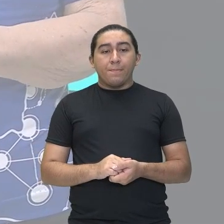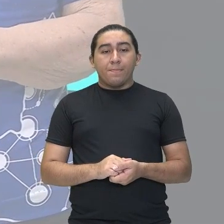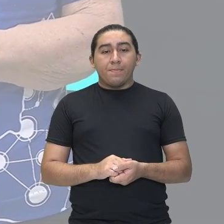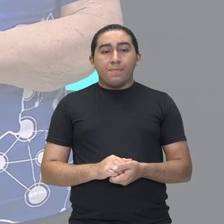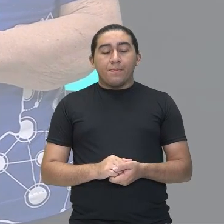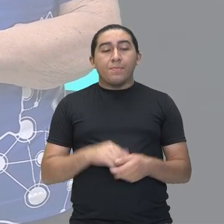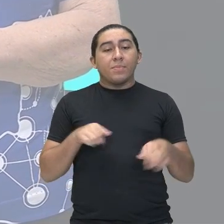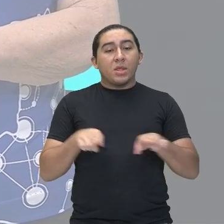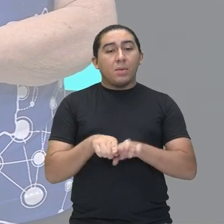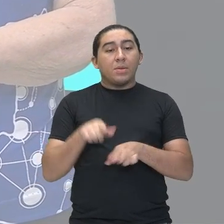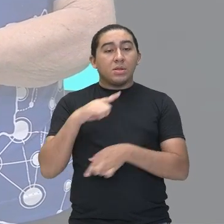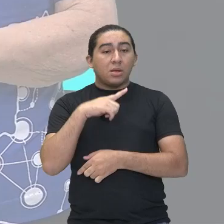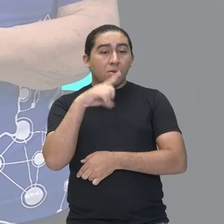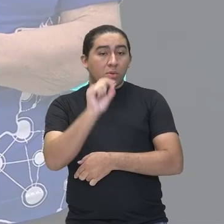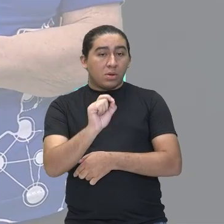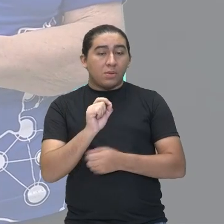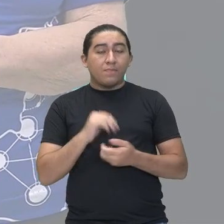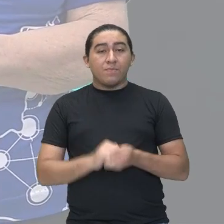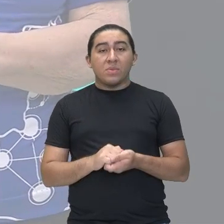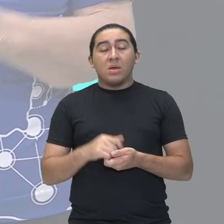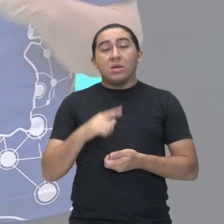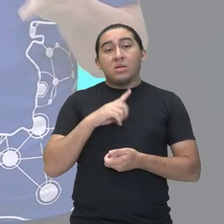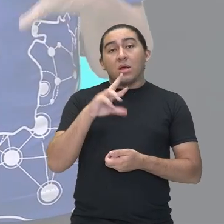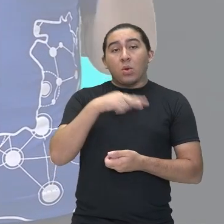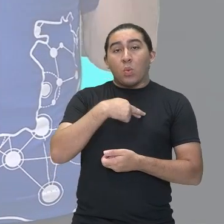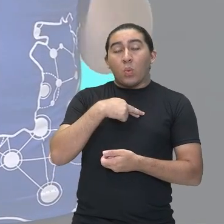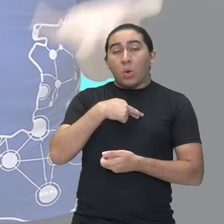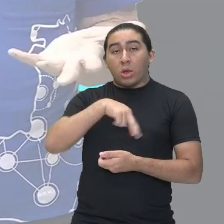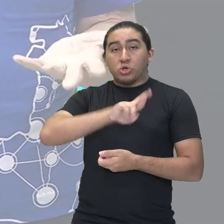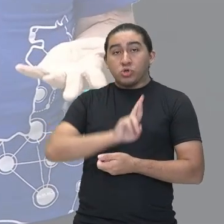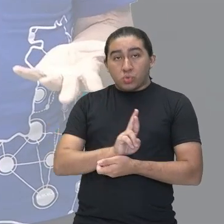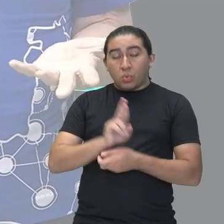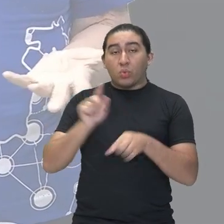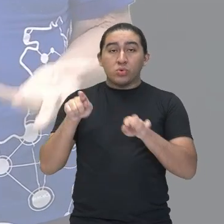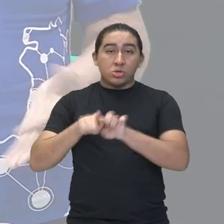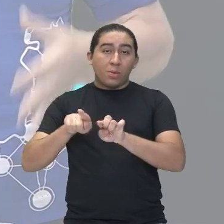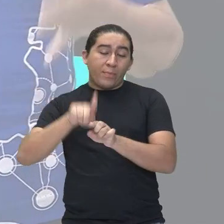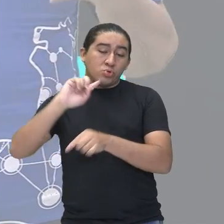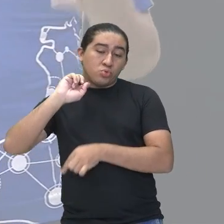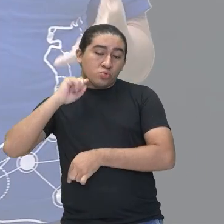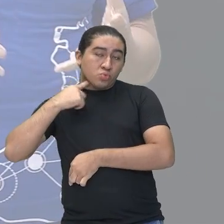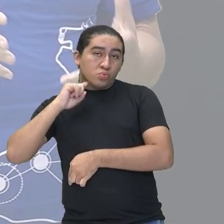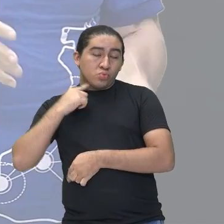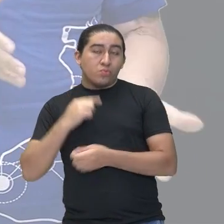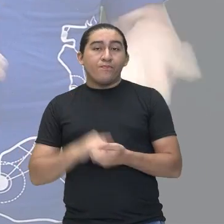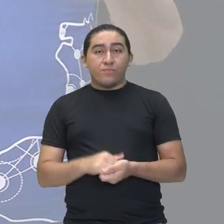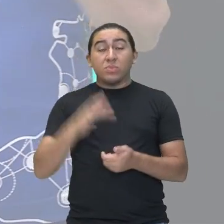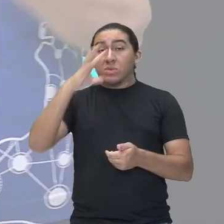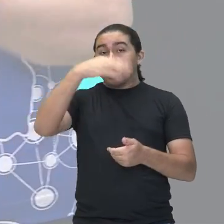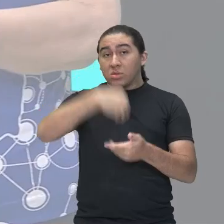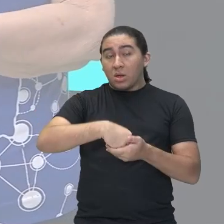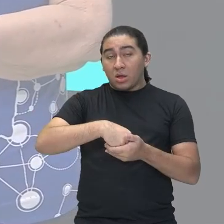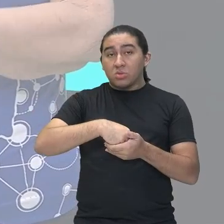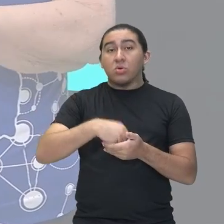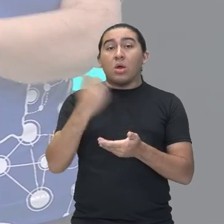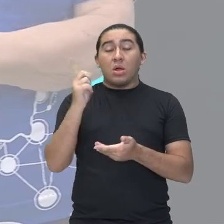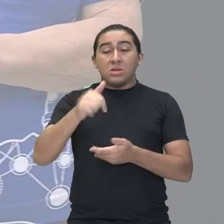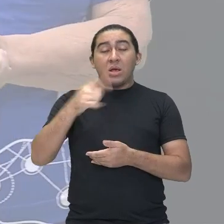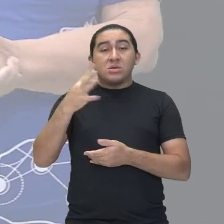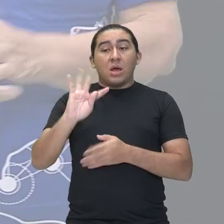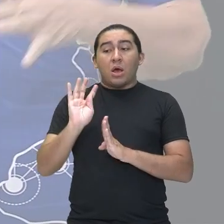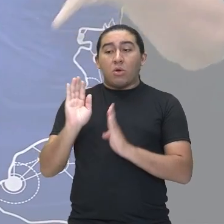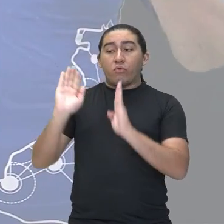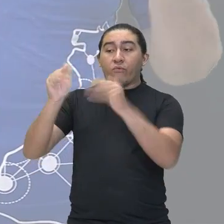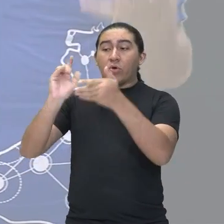a união do religioso e o profano. Para o teocentrismo, ou era céu ou era